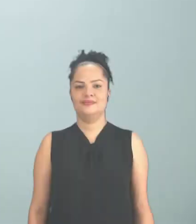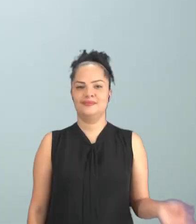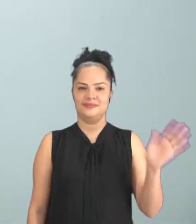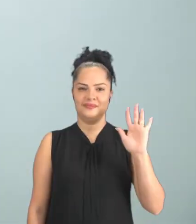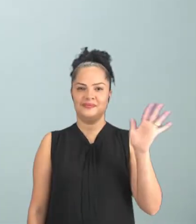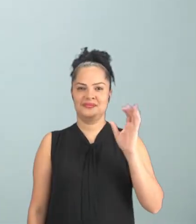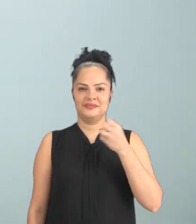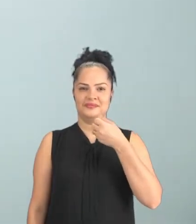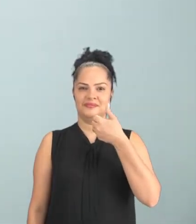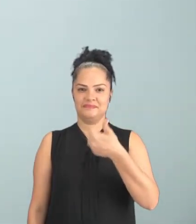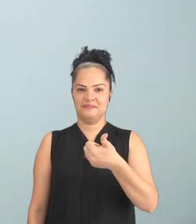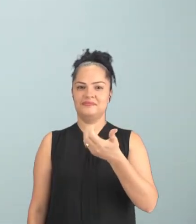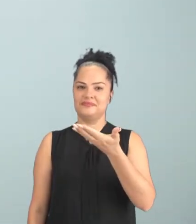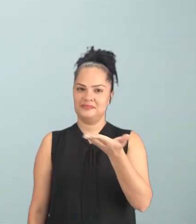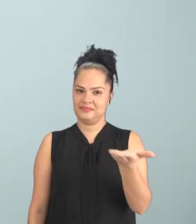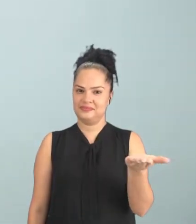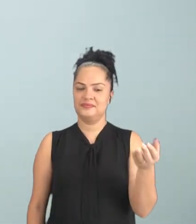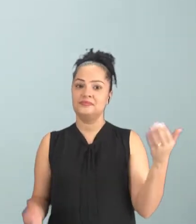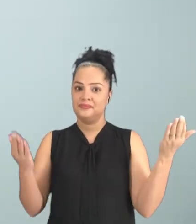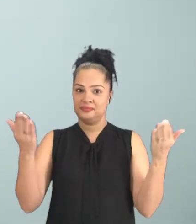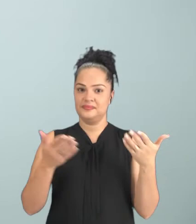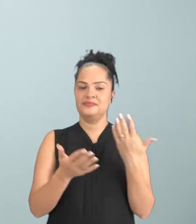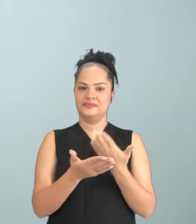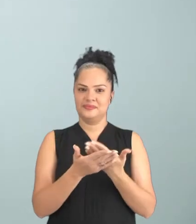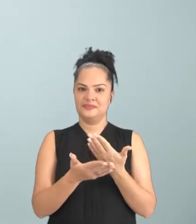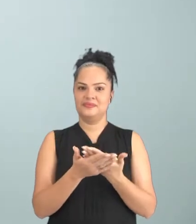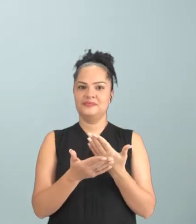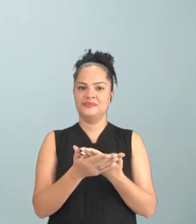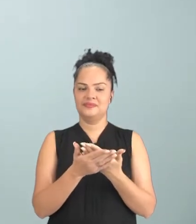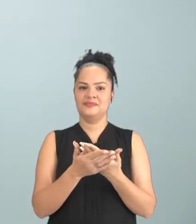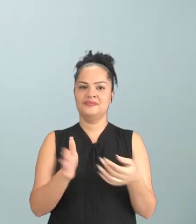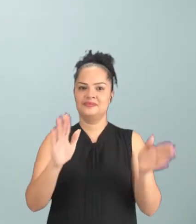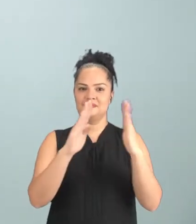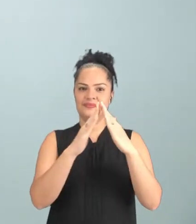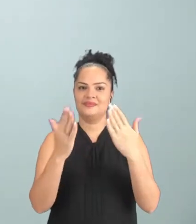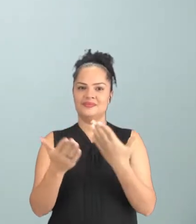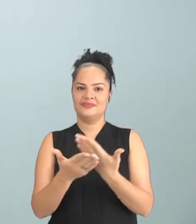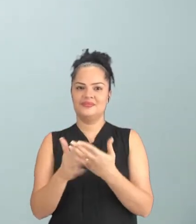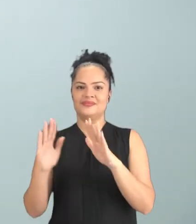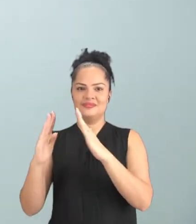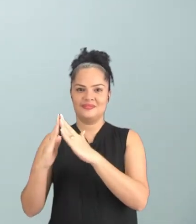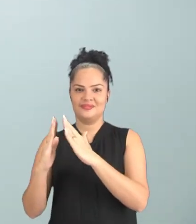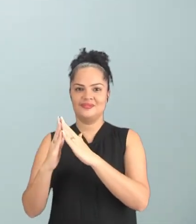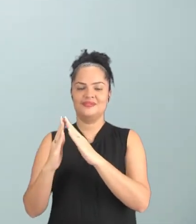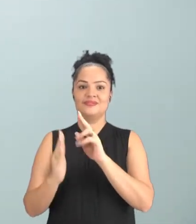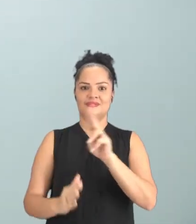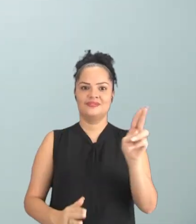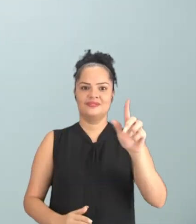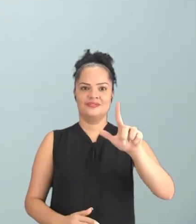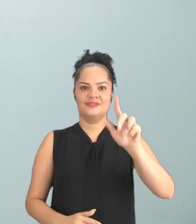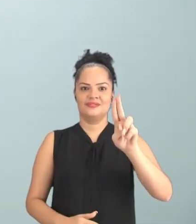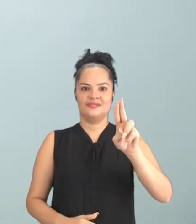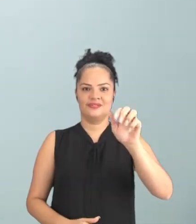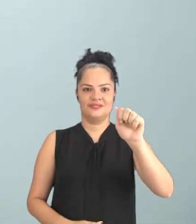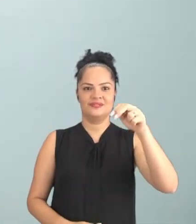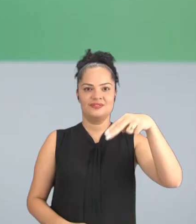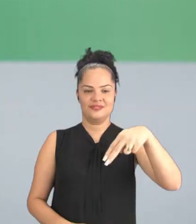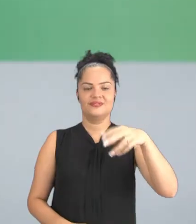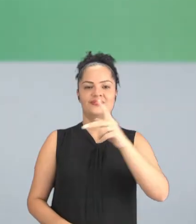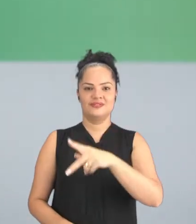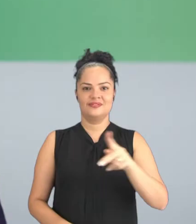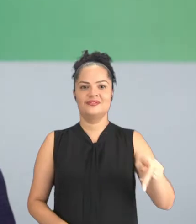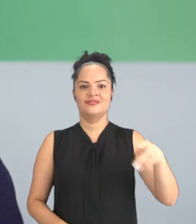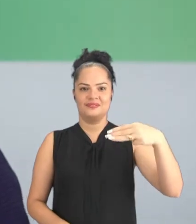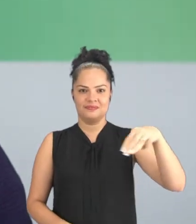Olá, tudo bem com você? Vamos hoje para mais uma aula do projeto Escola em Casa. Meu nome é Luan Felipe, sou professor de matemática da